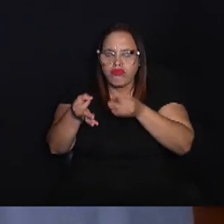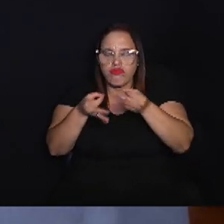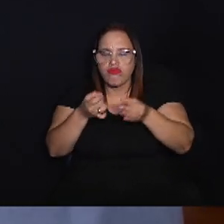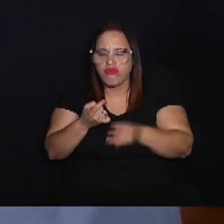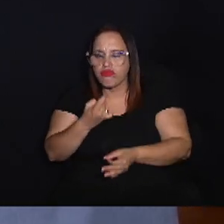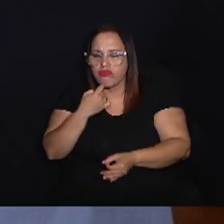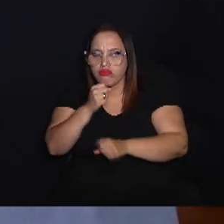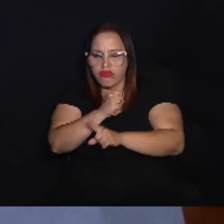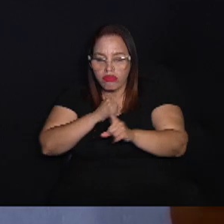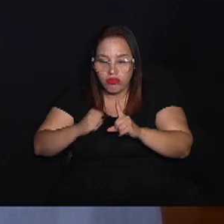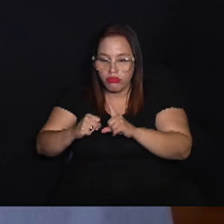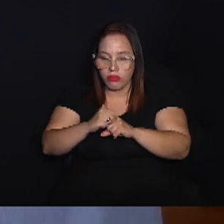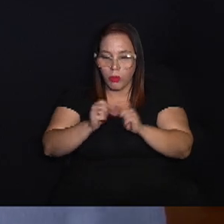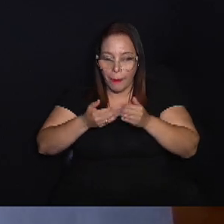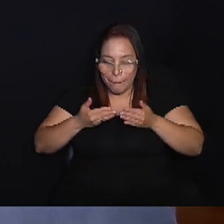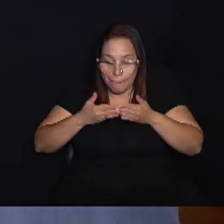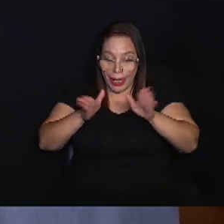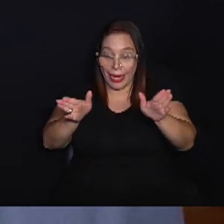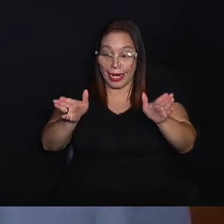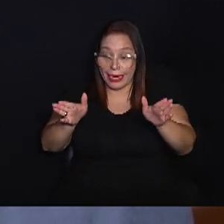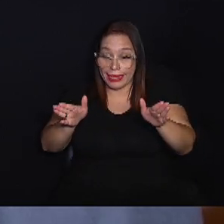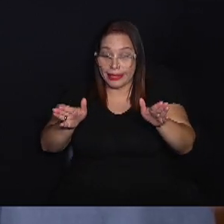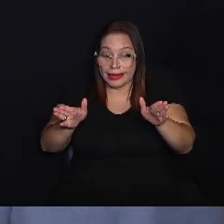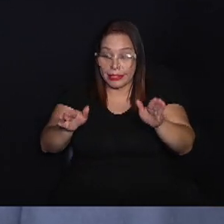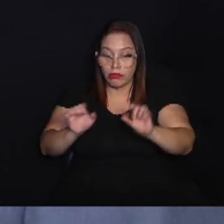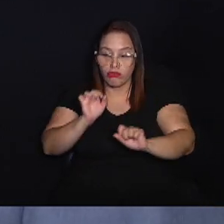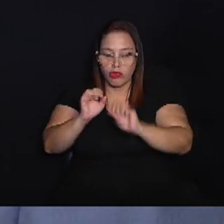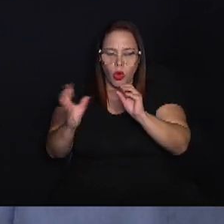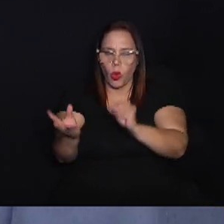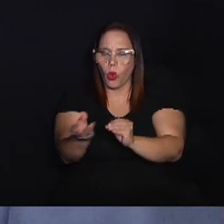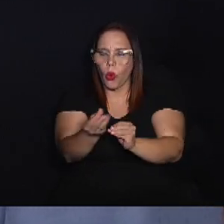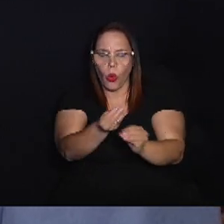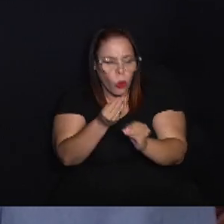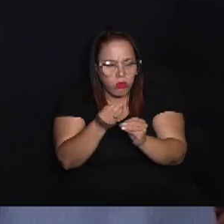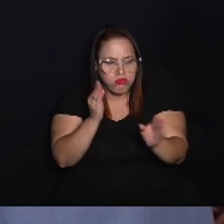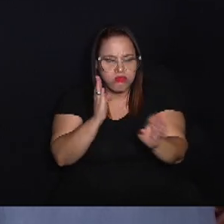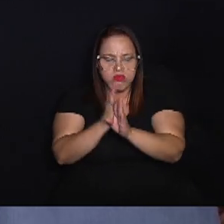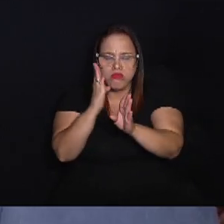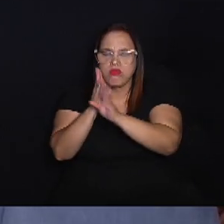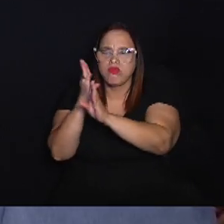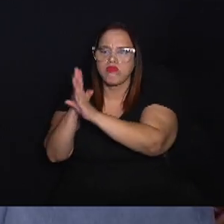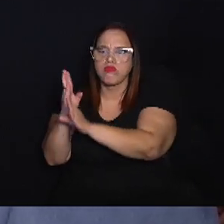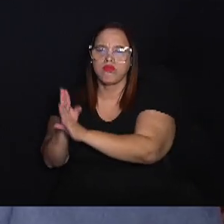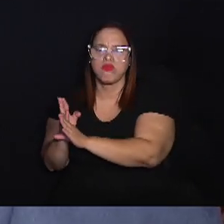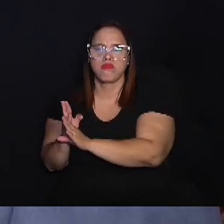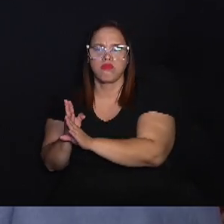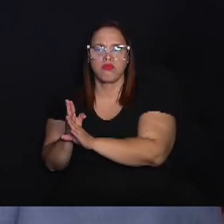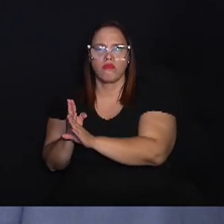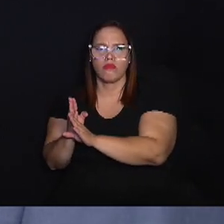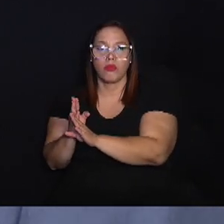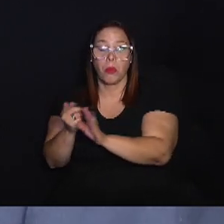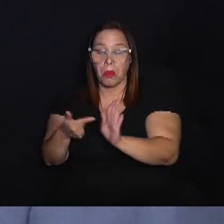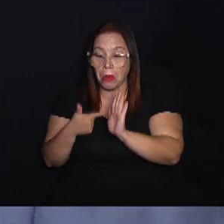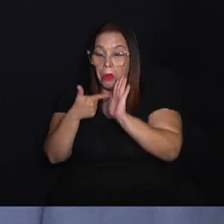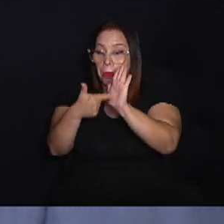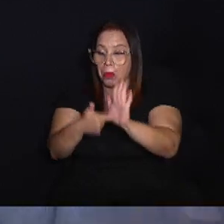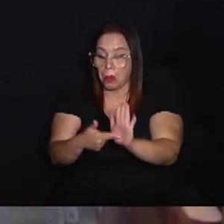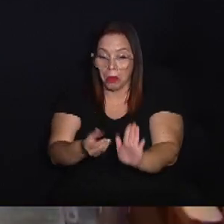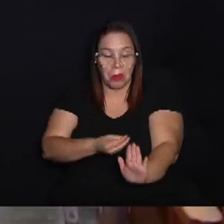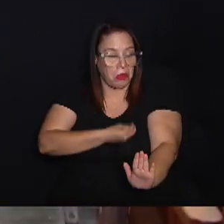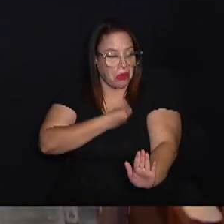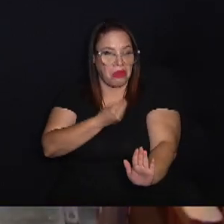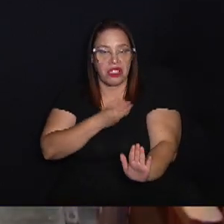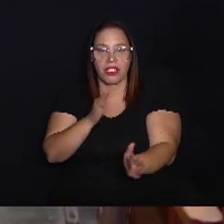campineira, aberto um espaço onde a arte encontre onde ser demonstrada, ser